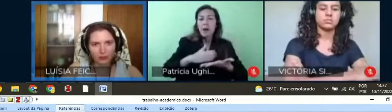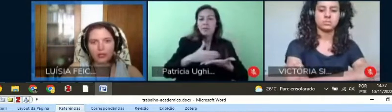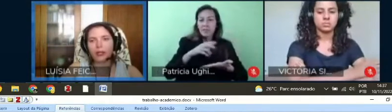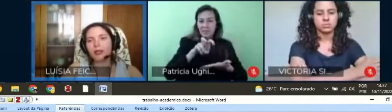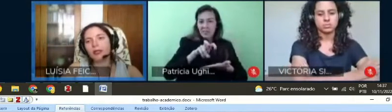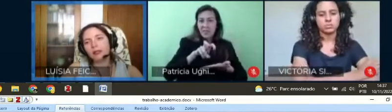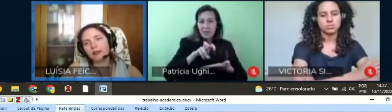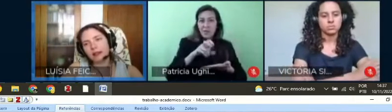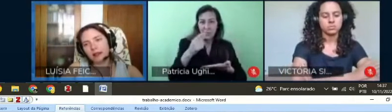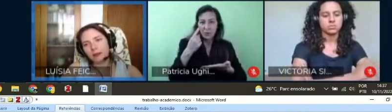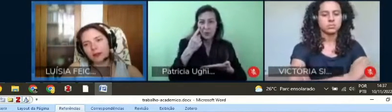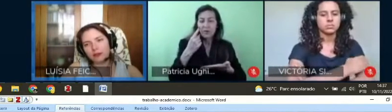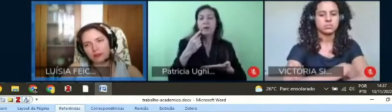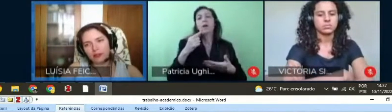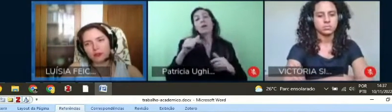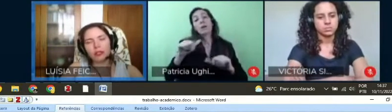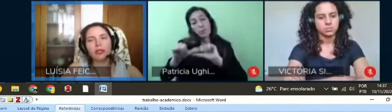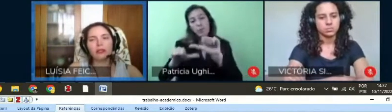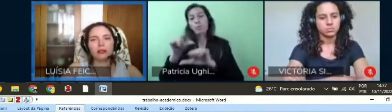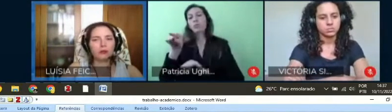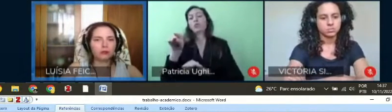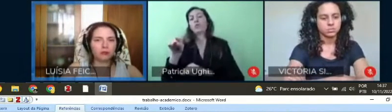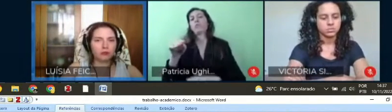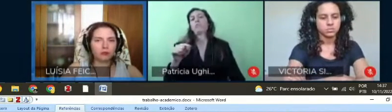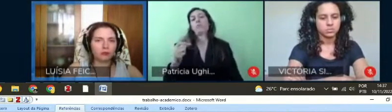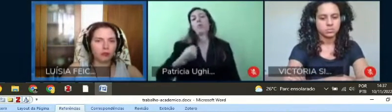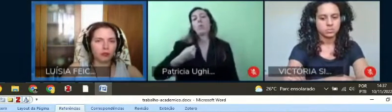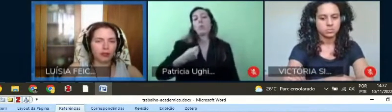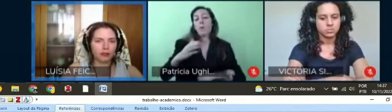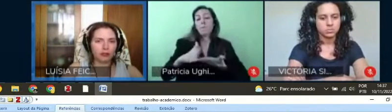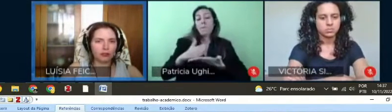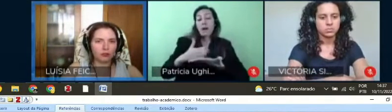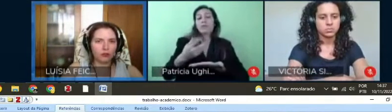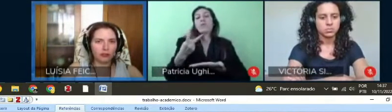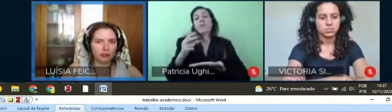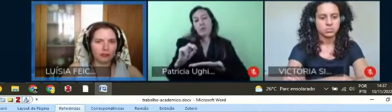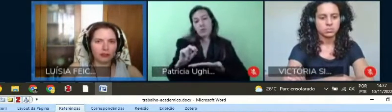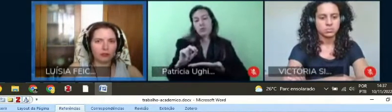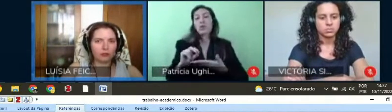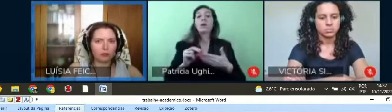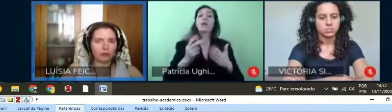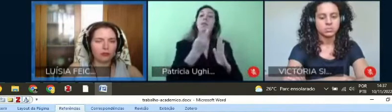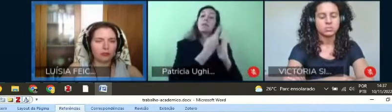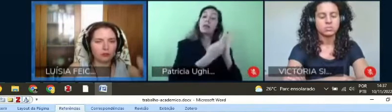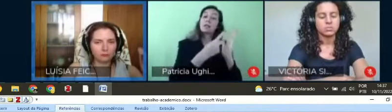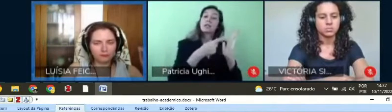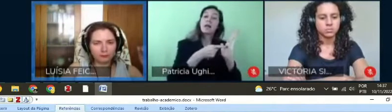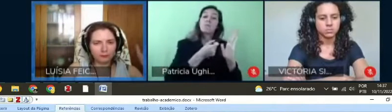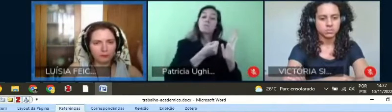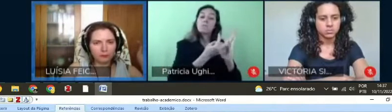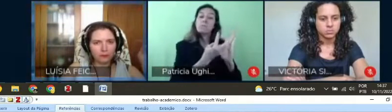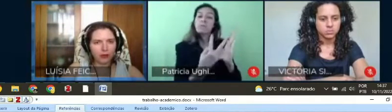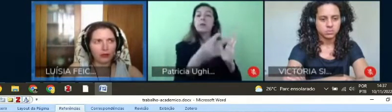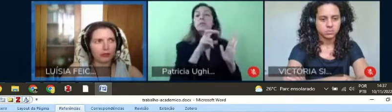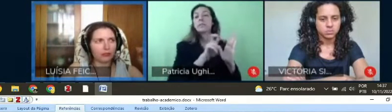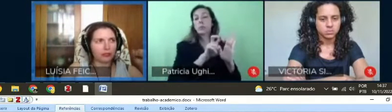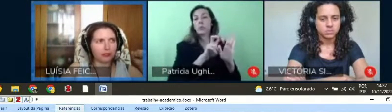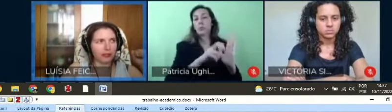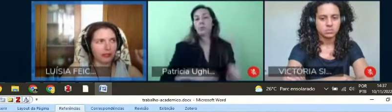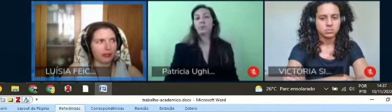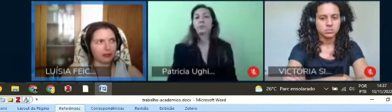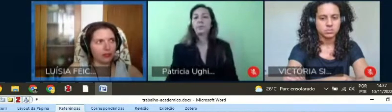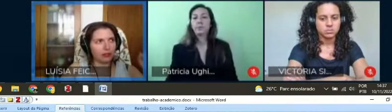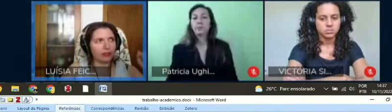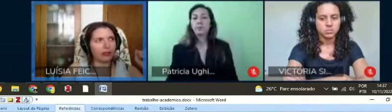figura 5 e está na página 20. Então, um dos motivos pelos quais a gente utiliza esses recursos, tanto na hora